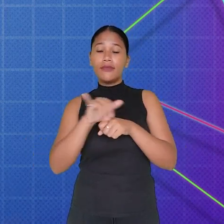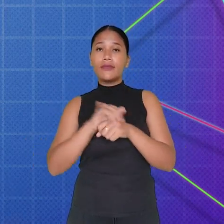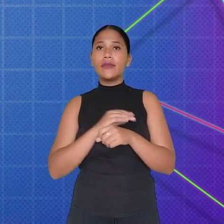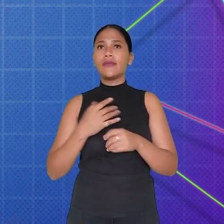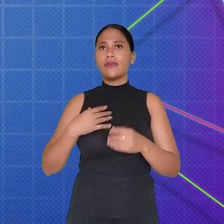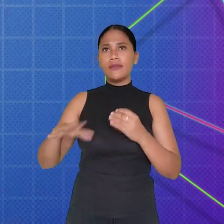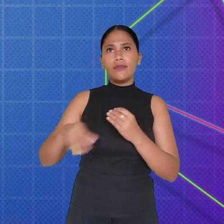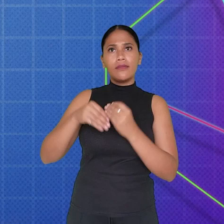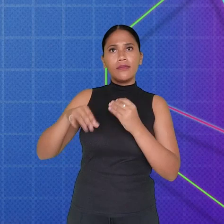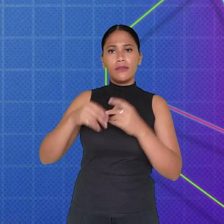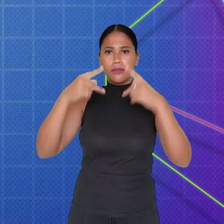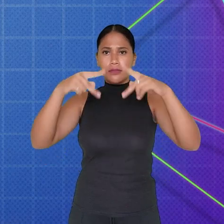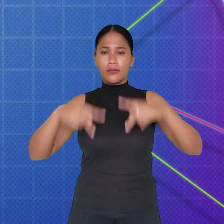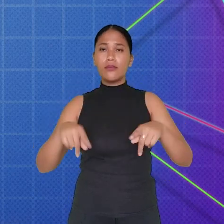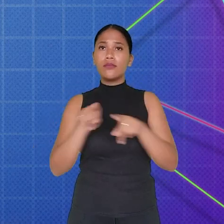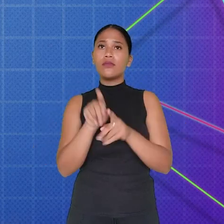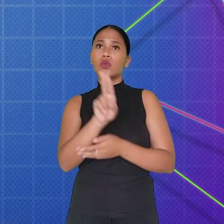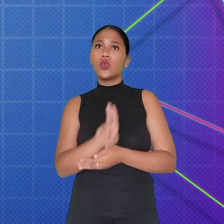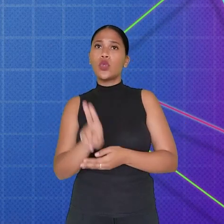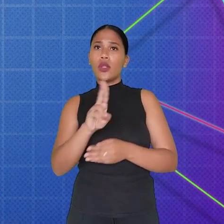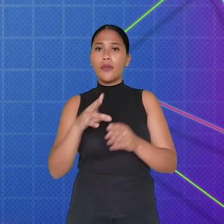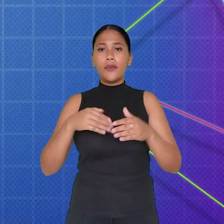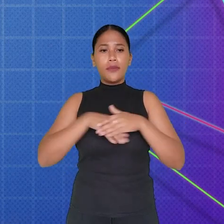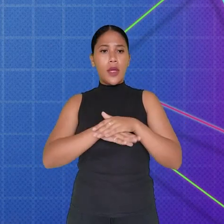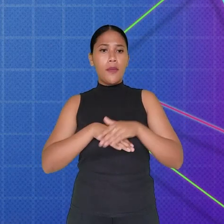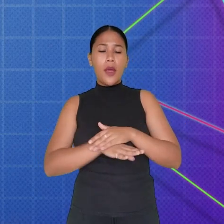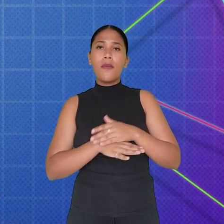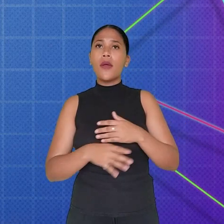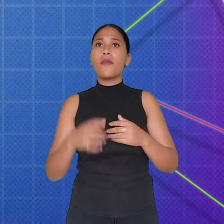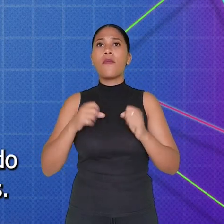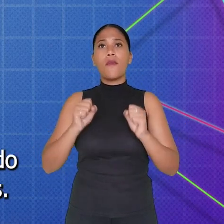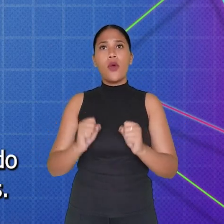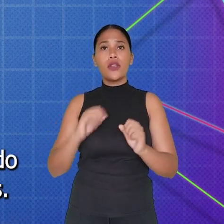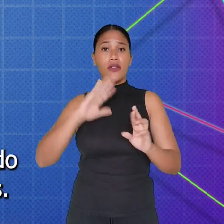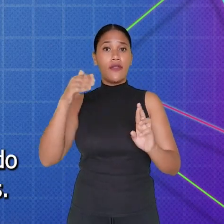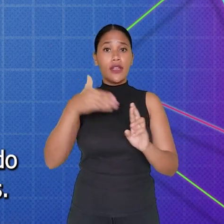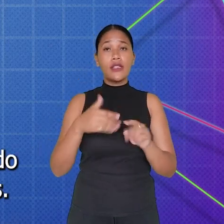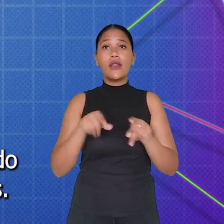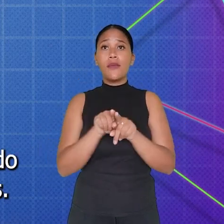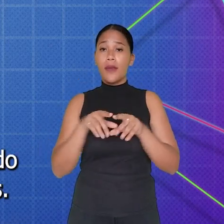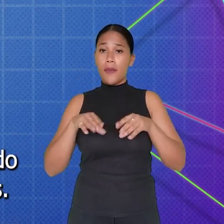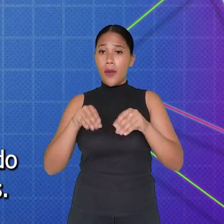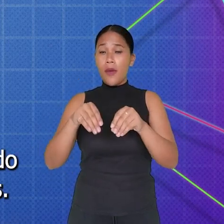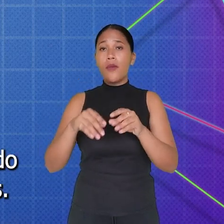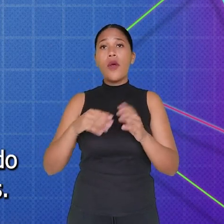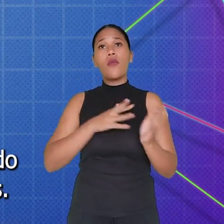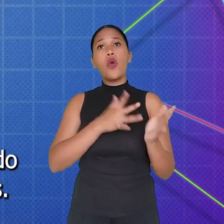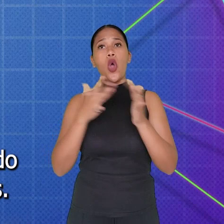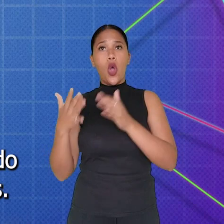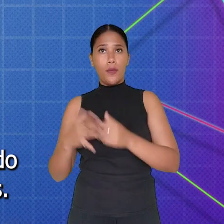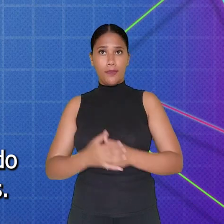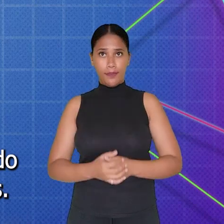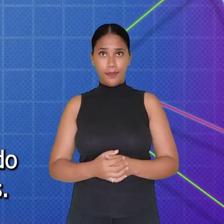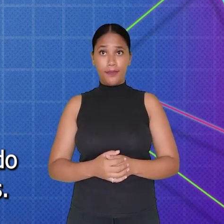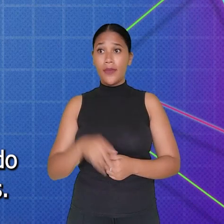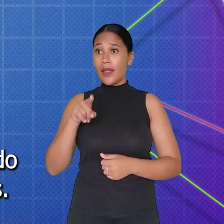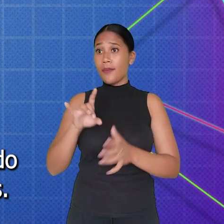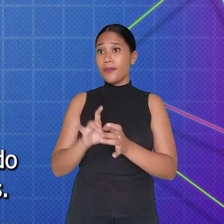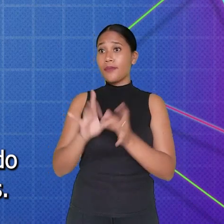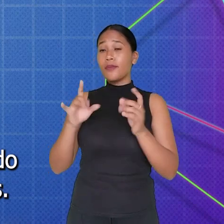permitem que possamos acessar e manipular os dados de uma maneira bem fácil e eficiente, tornando o nosso código mais organizado e fácil de